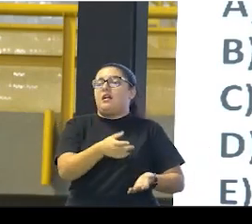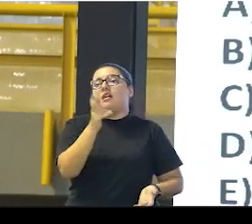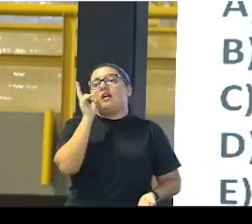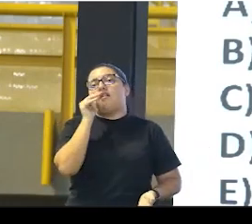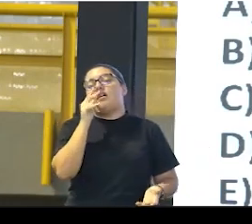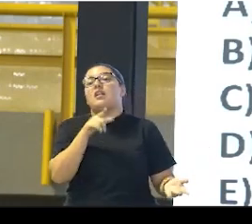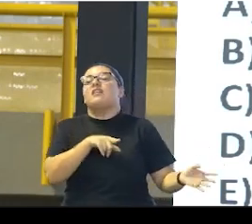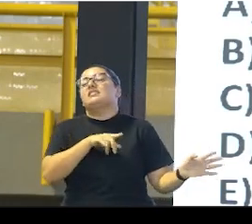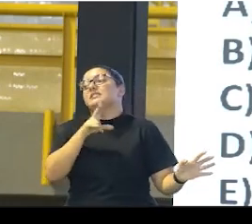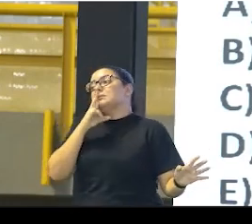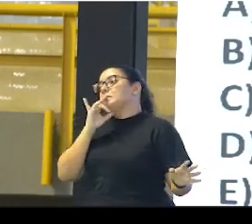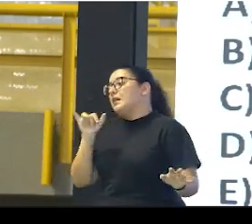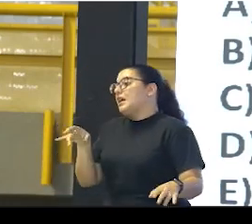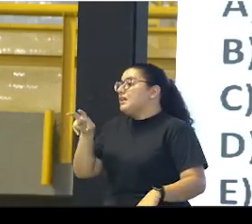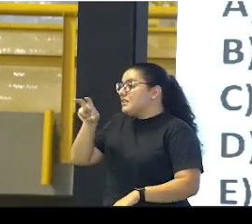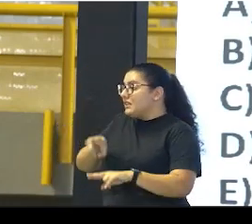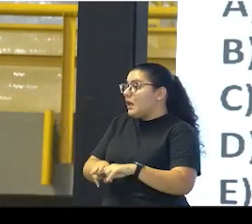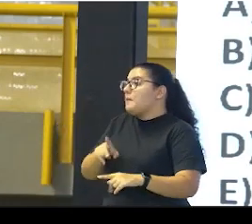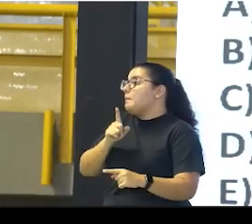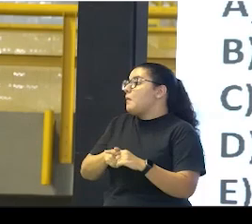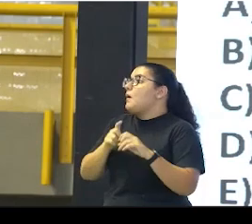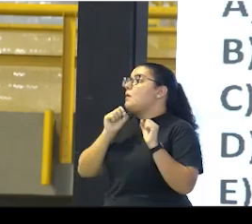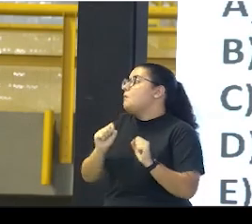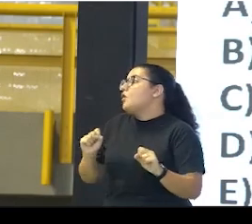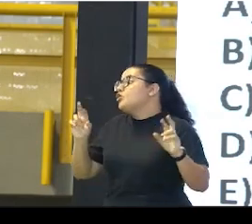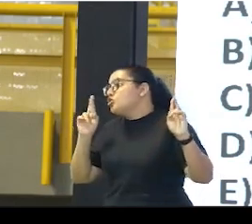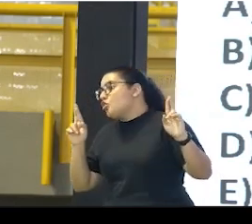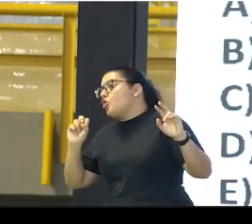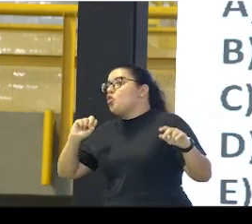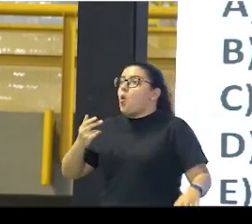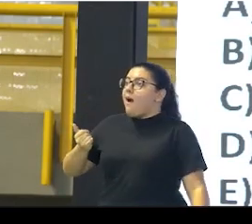dois ângulos iguais, 45, 45.